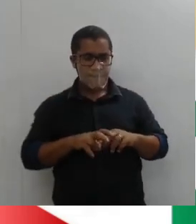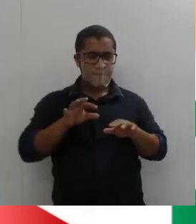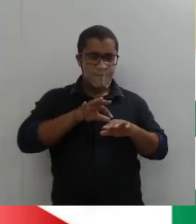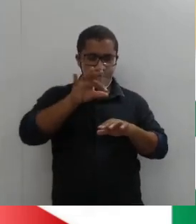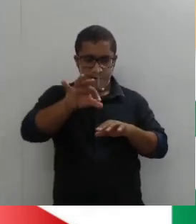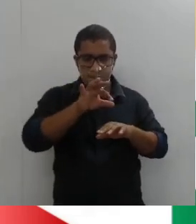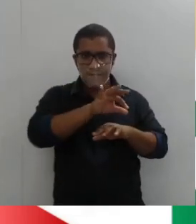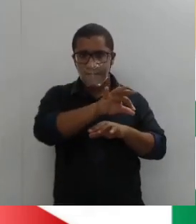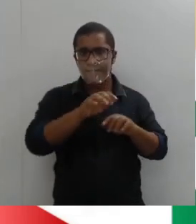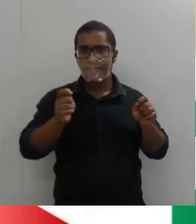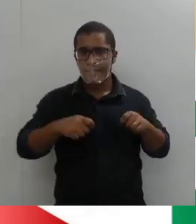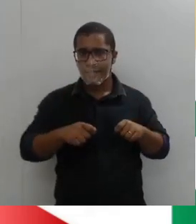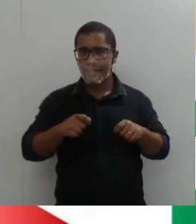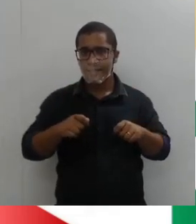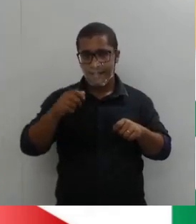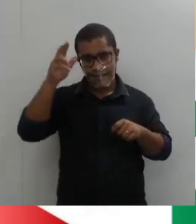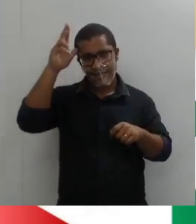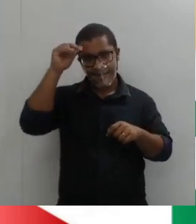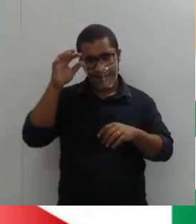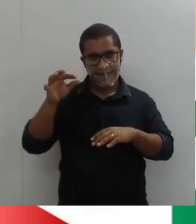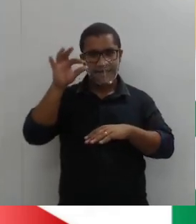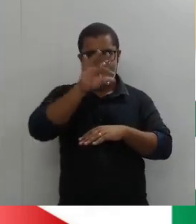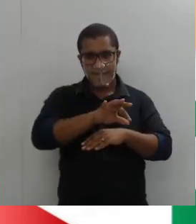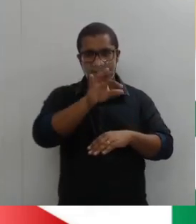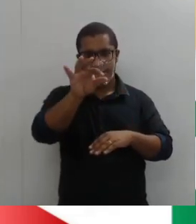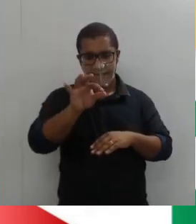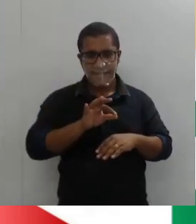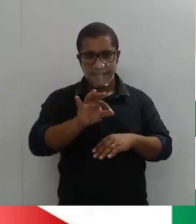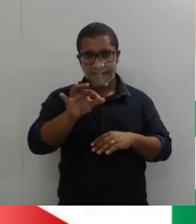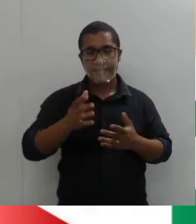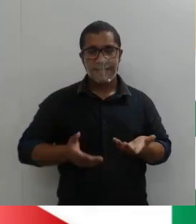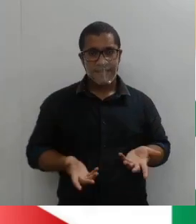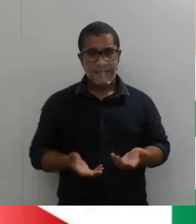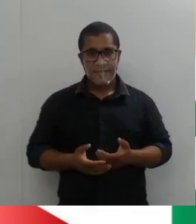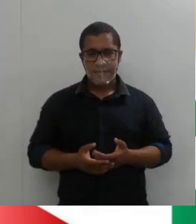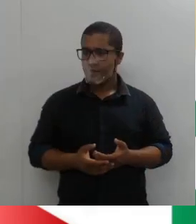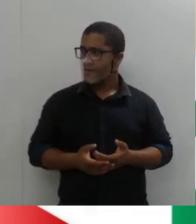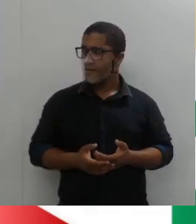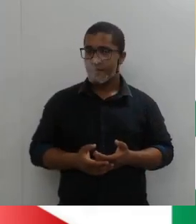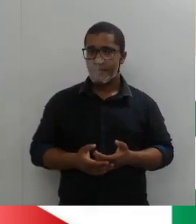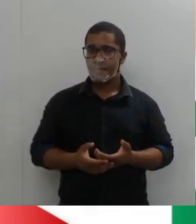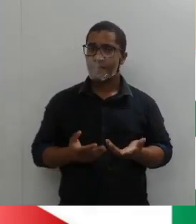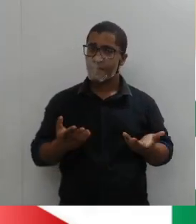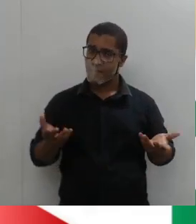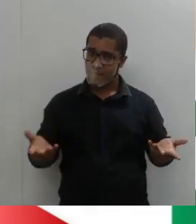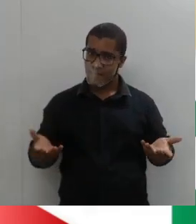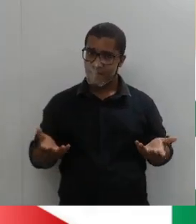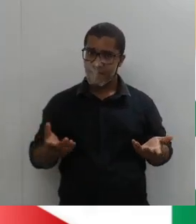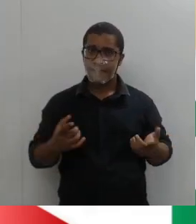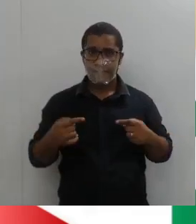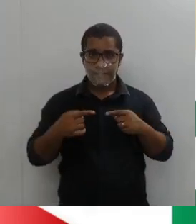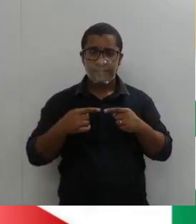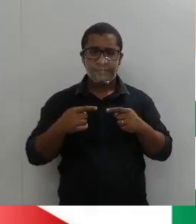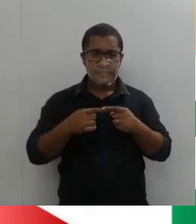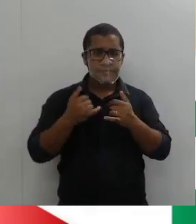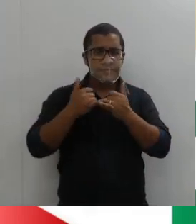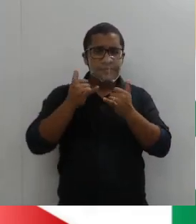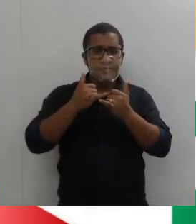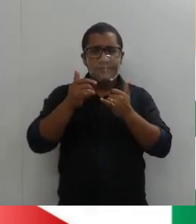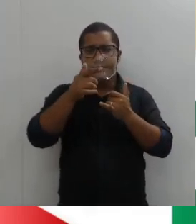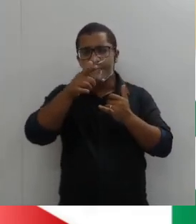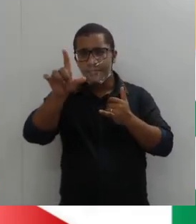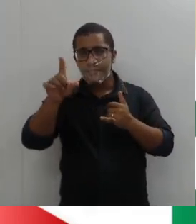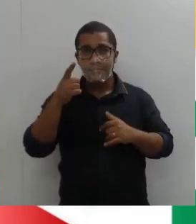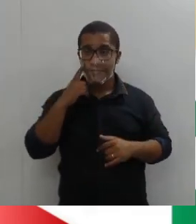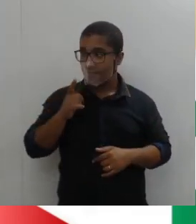tabuleiro, né? É o xadrez, exatamente, que é bem próximo de um outro jogo de salão que a gente vai